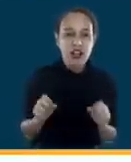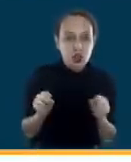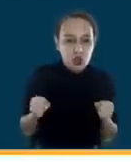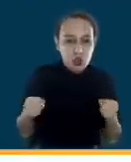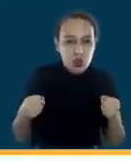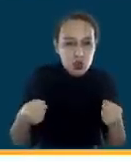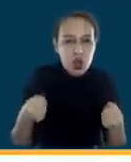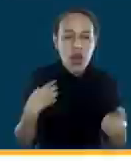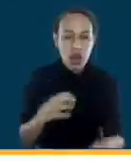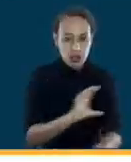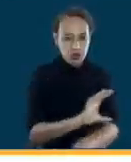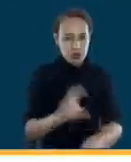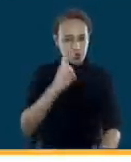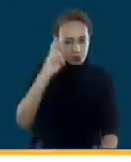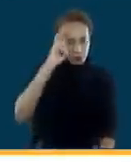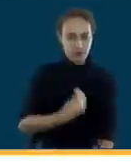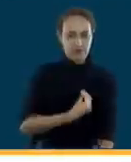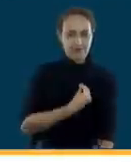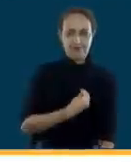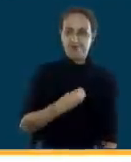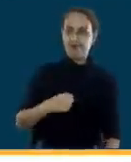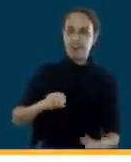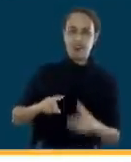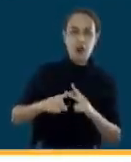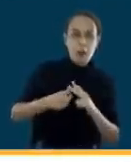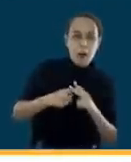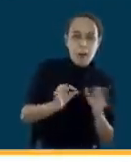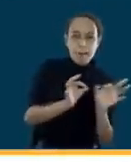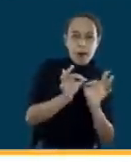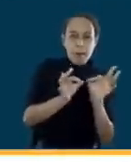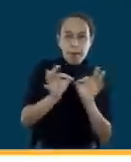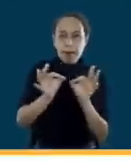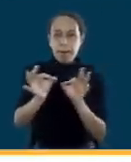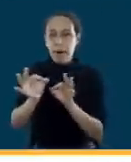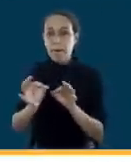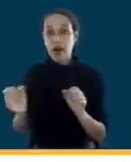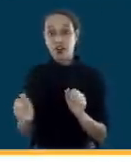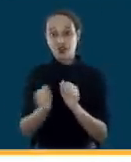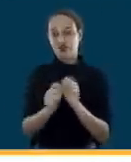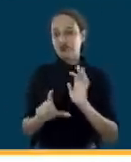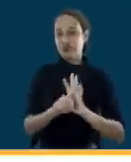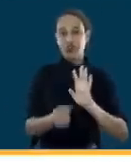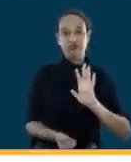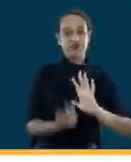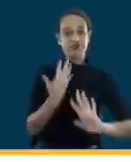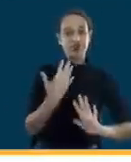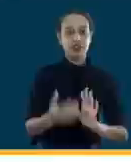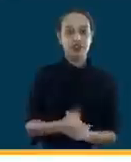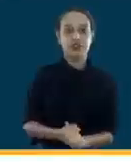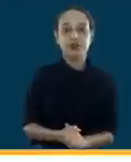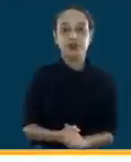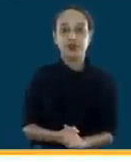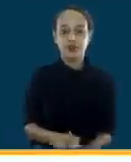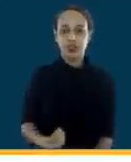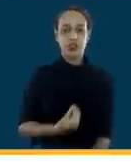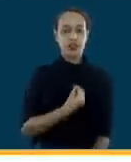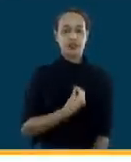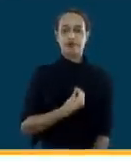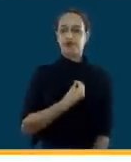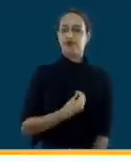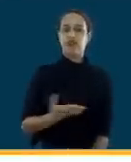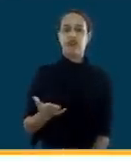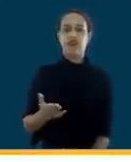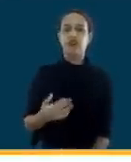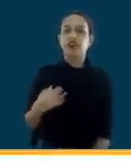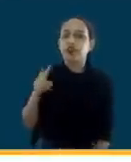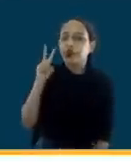Cultura Viva construiu, lutou conosco pela Lei Griot. Nas suas caminhadas de escuta,